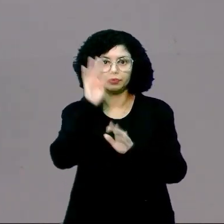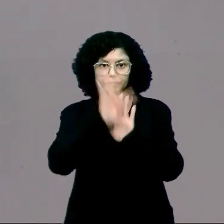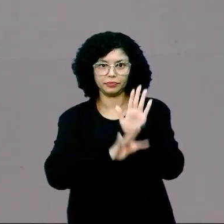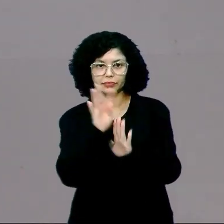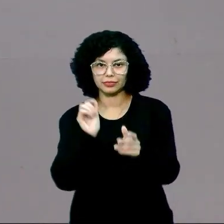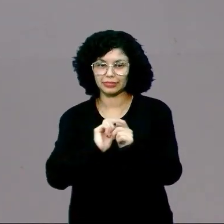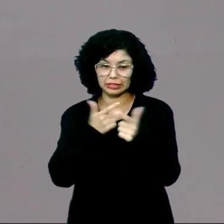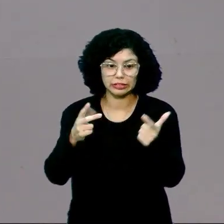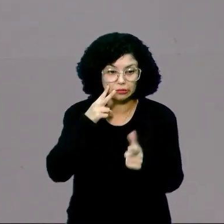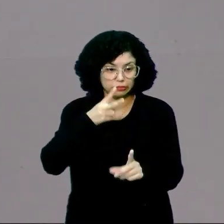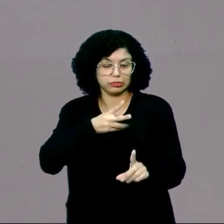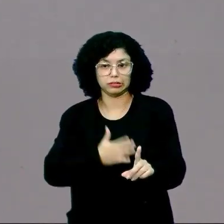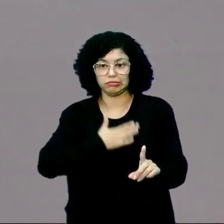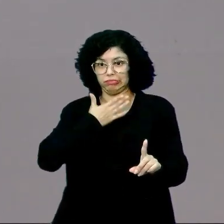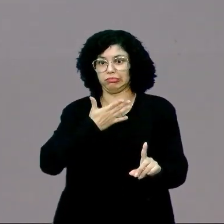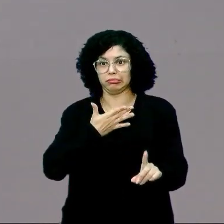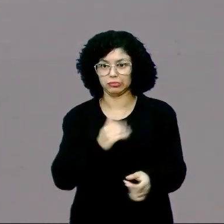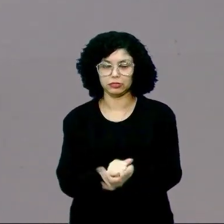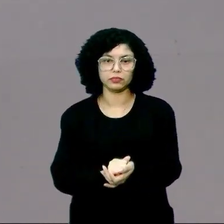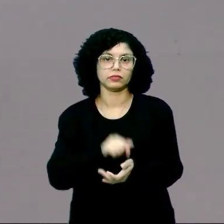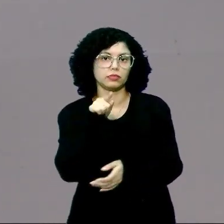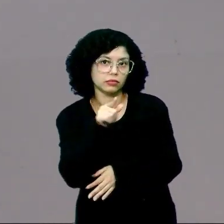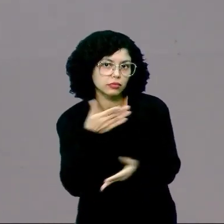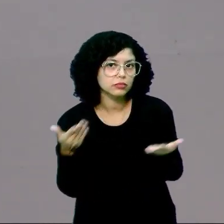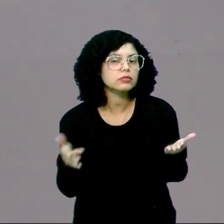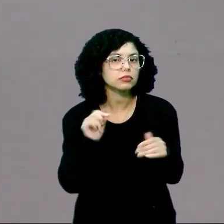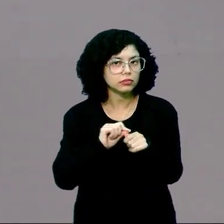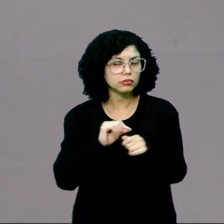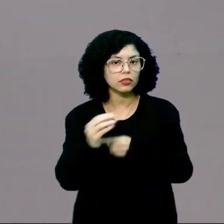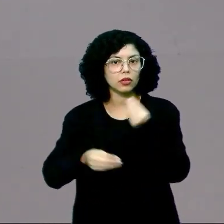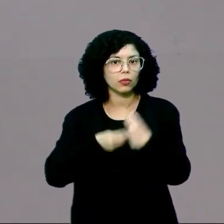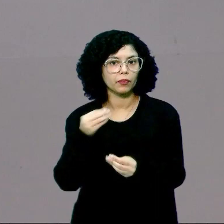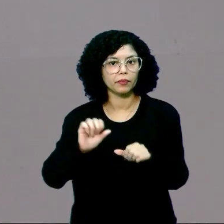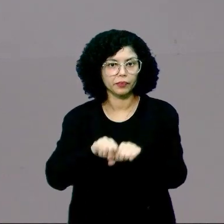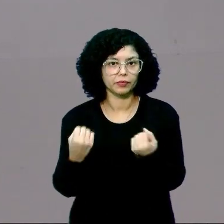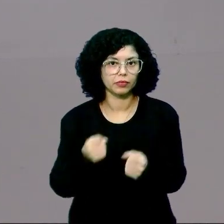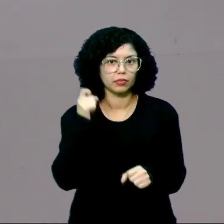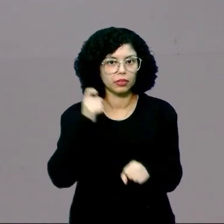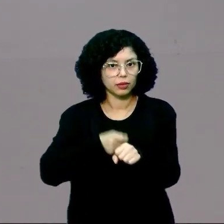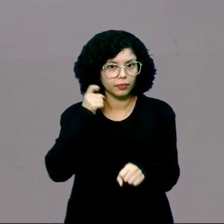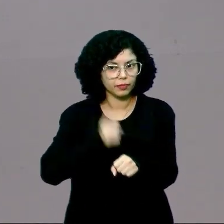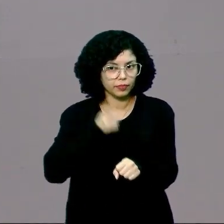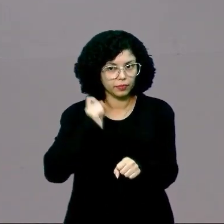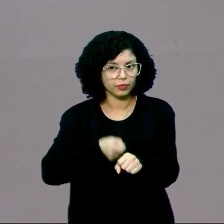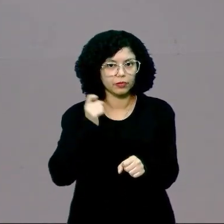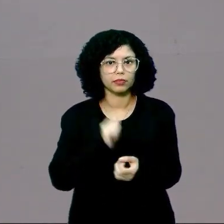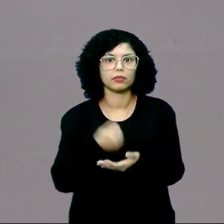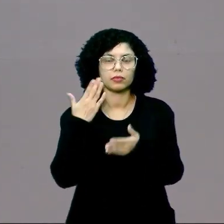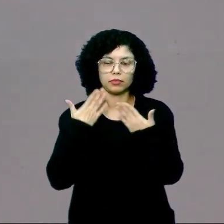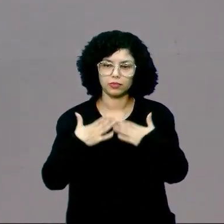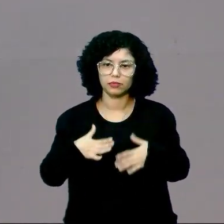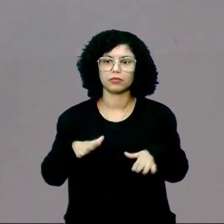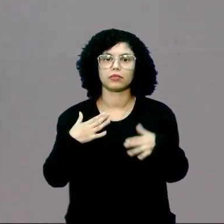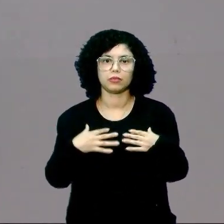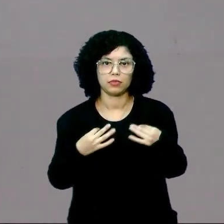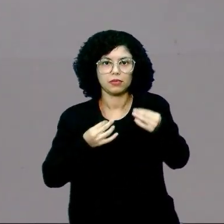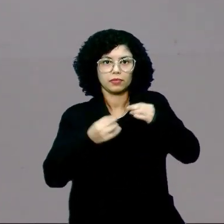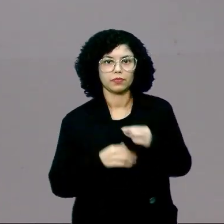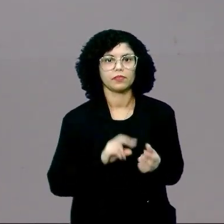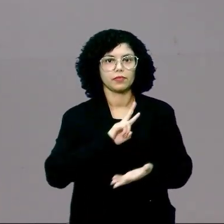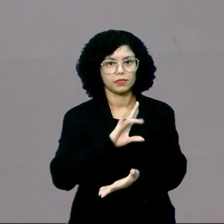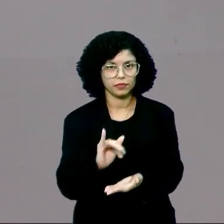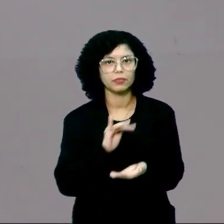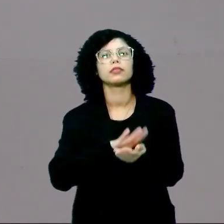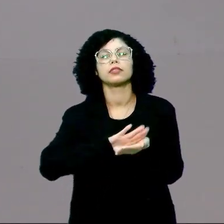texto de pedra, galera. Se ela é pedra para você, né? Como é que a gente quebra uma pedra? Batendo ali devagarzinho, né? Pelas beiradas, aí